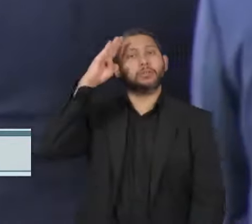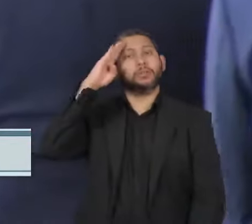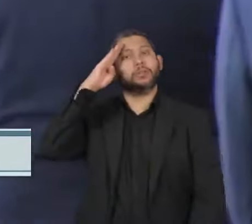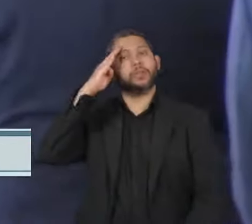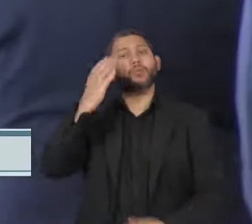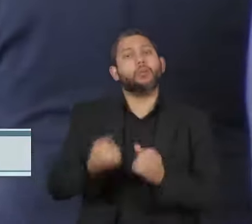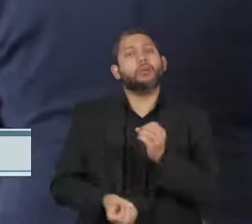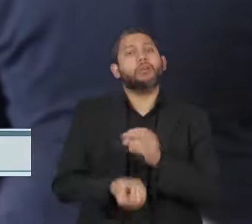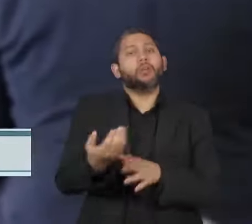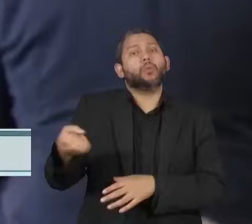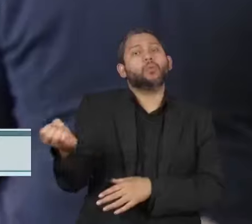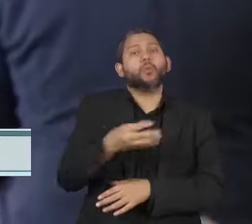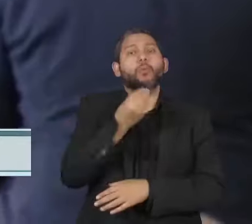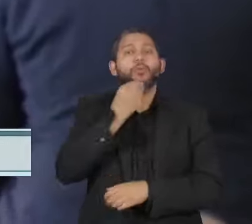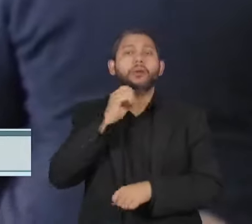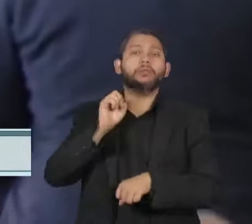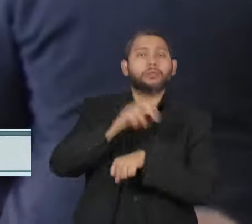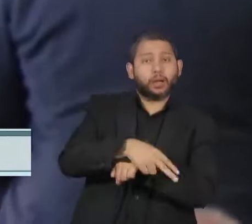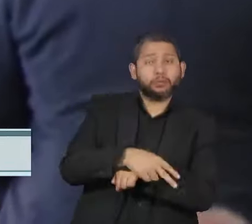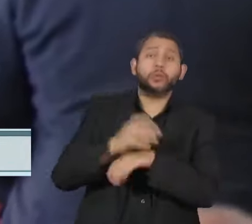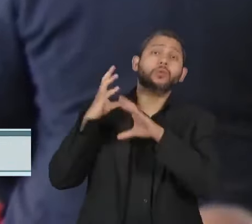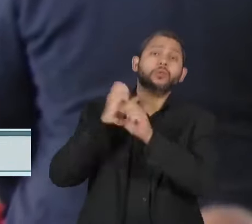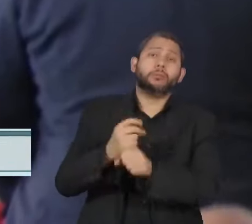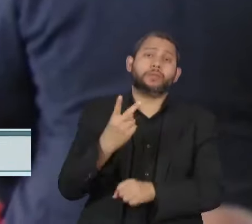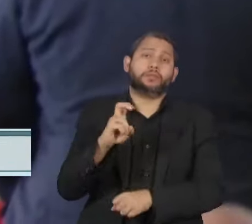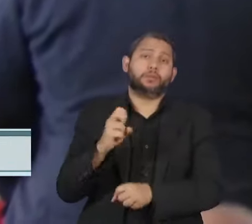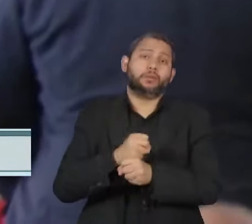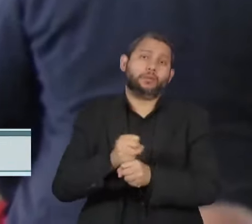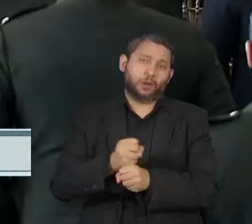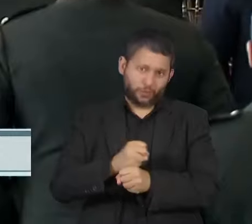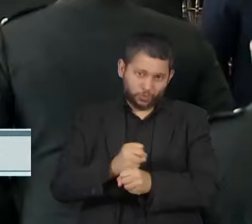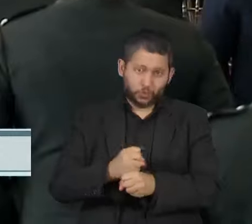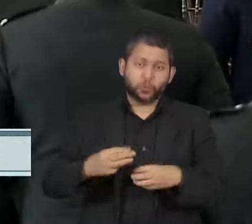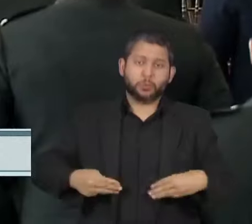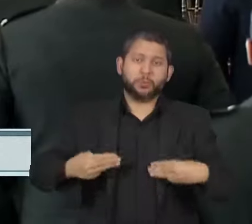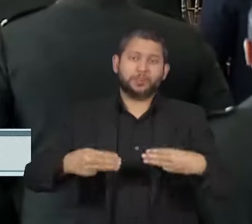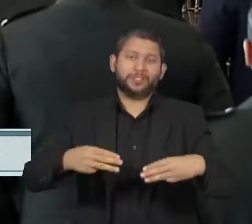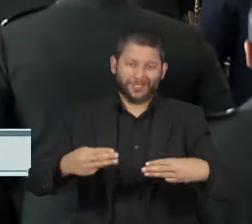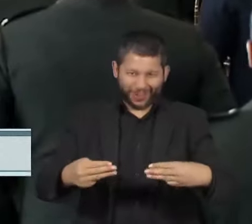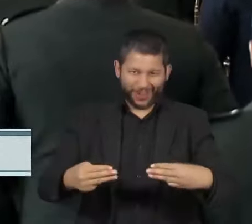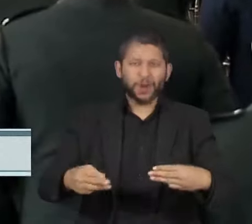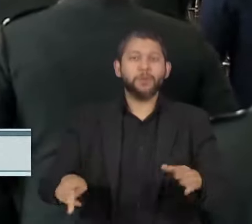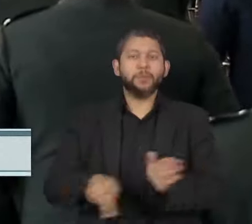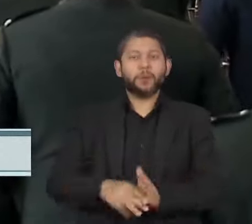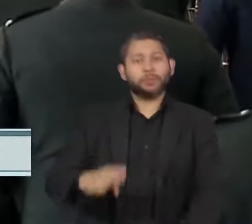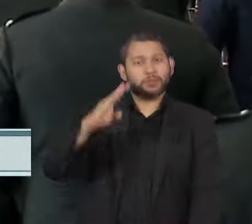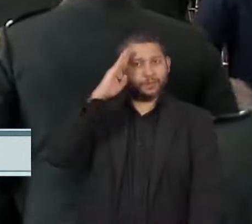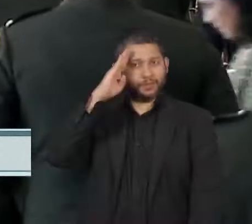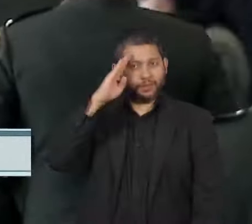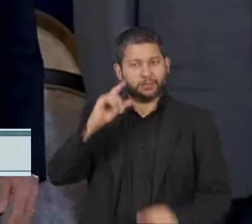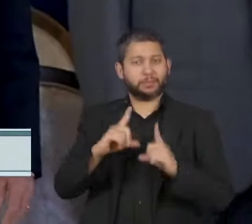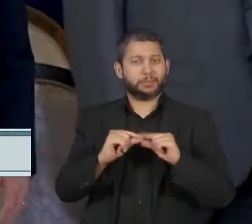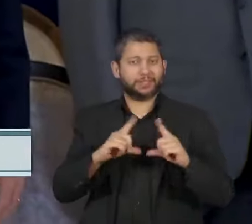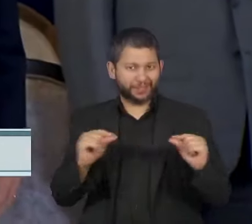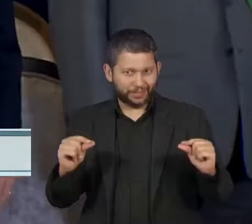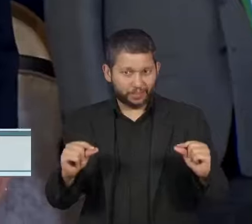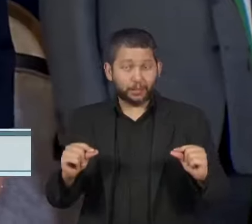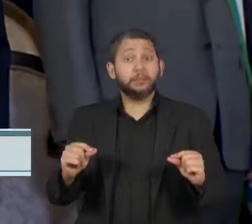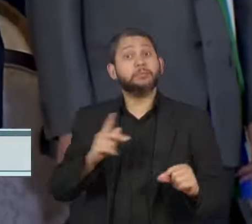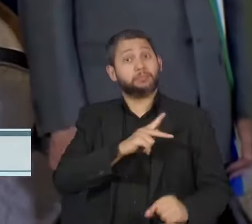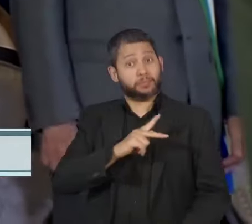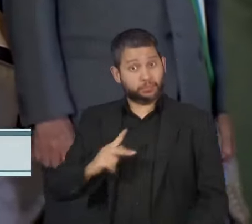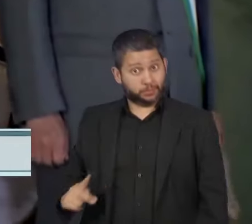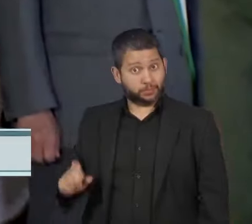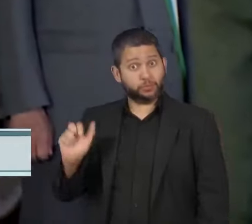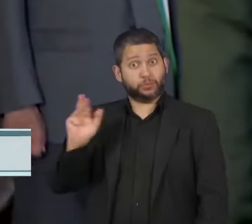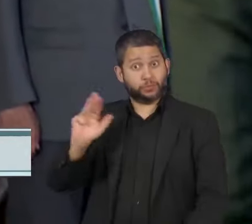celebrada durante as comemorações dos 25 anos do Ministério da Defesa no Clube do Exército em Brasília, com a presença do presidente